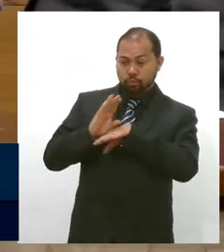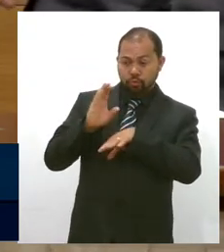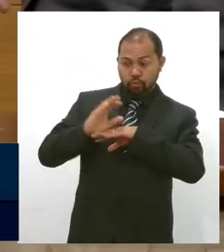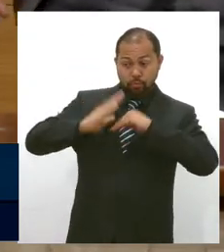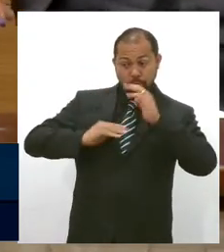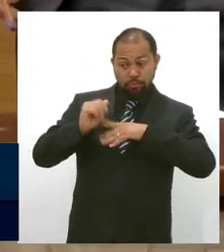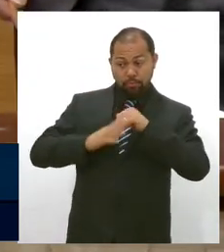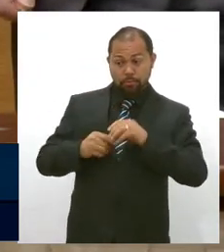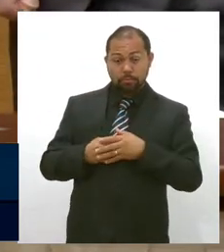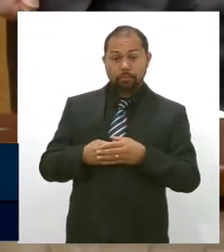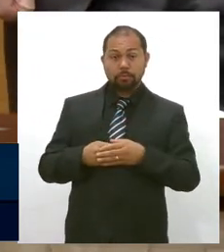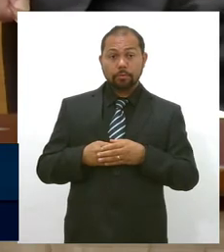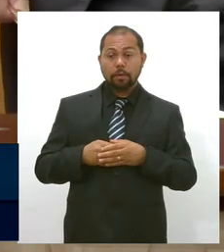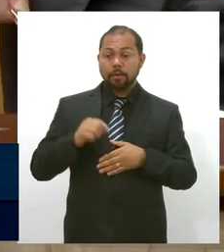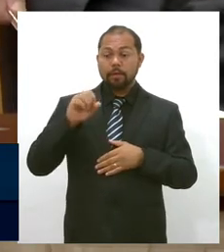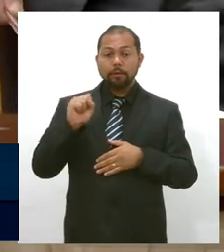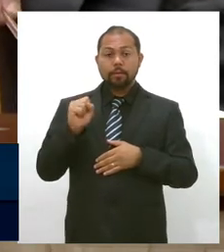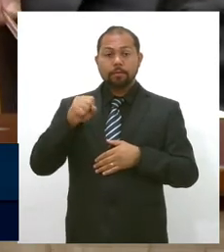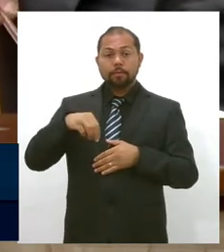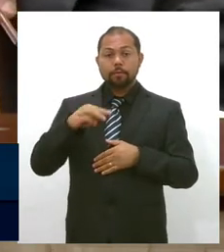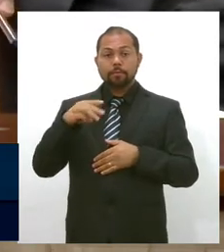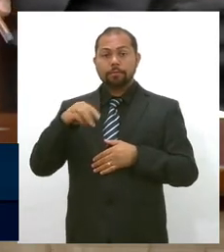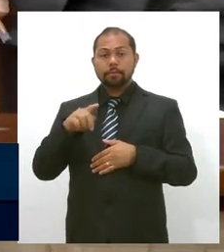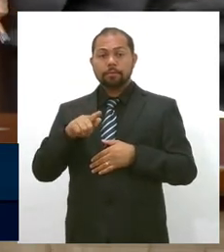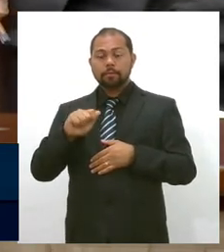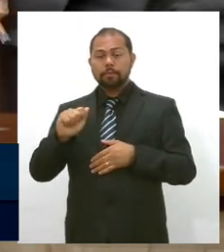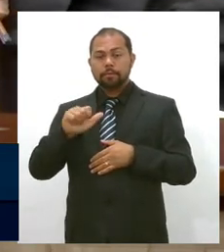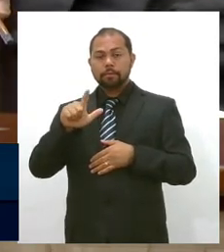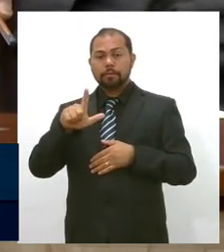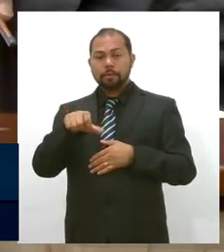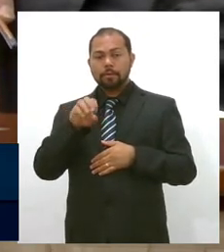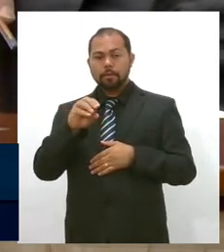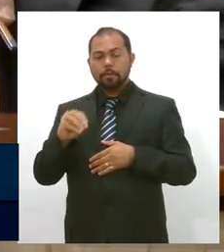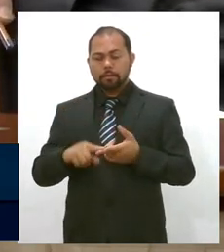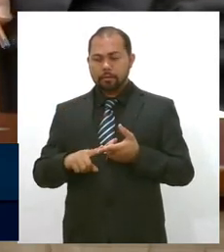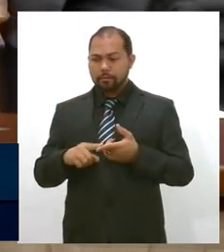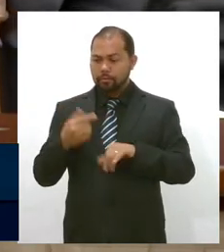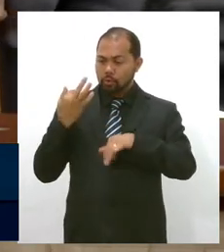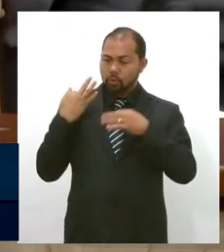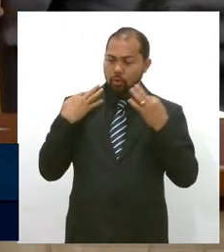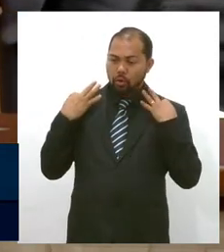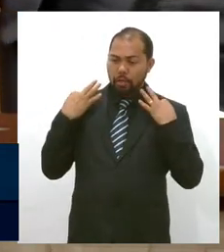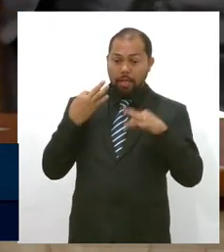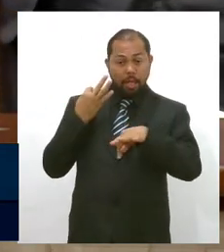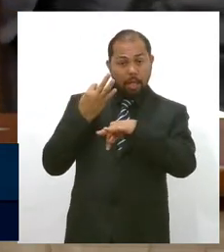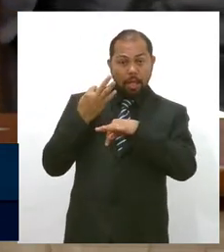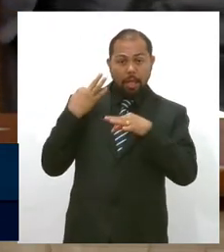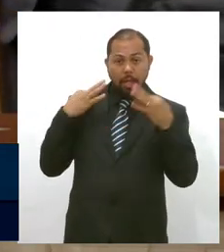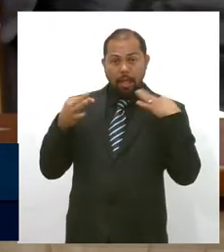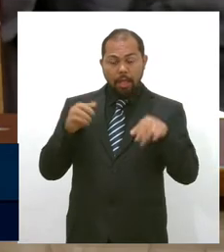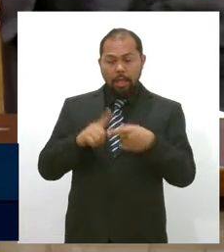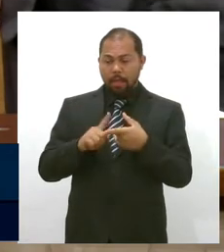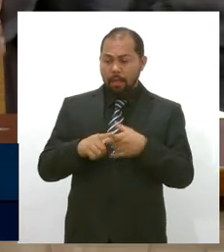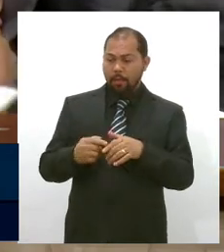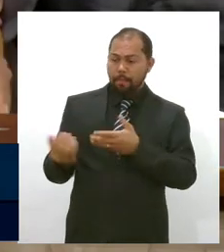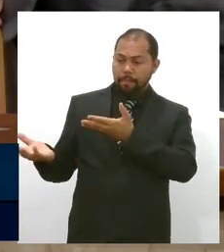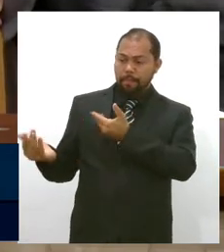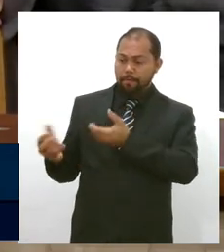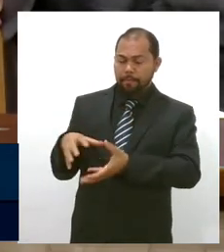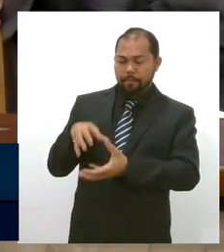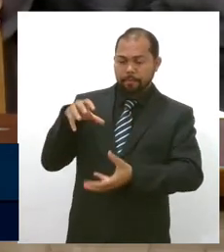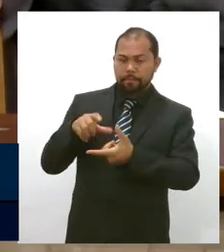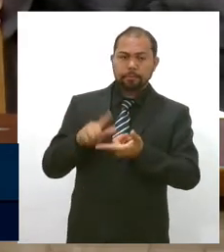fim de promover especialização técnica aos jovens e adultos, principalmente daqueles que residem nos povoados da zona rural.